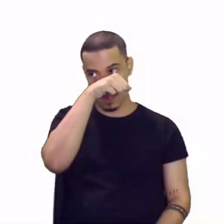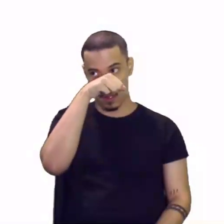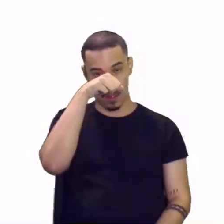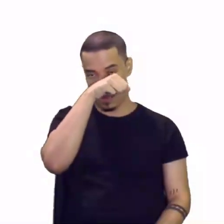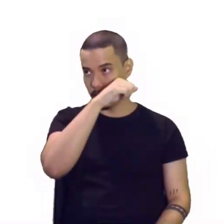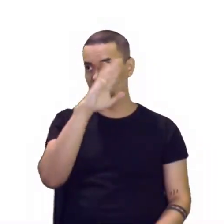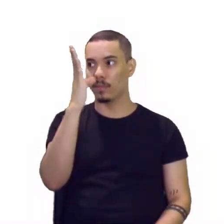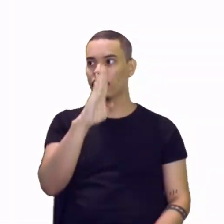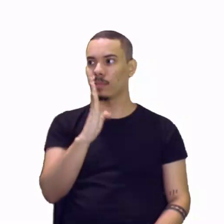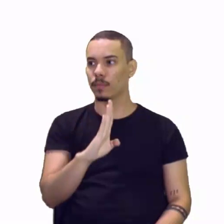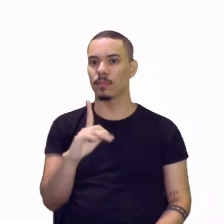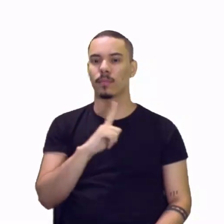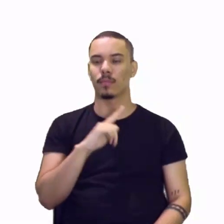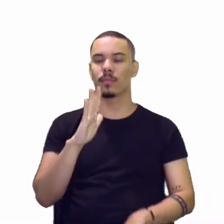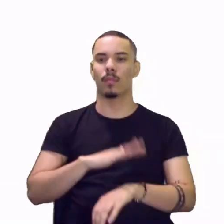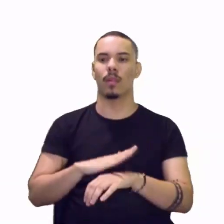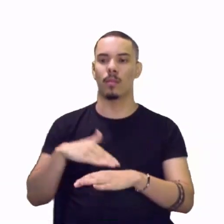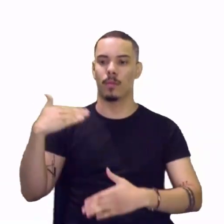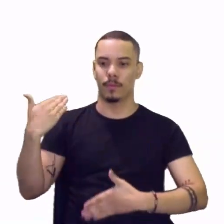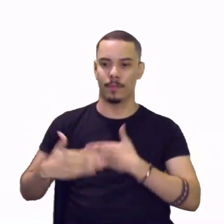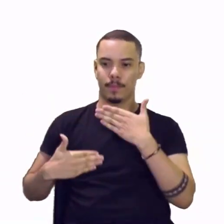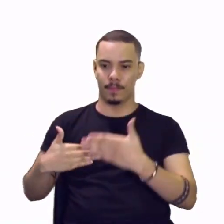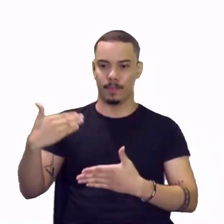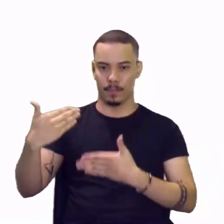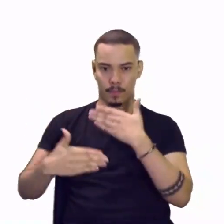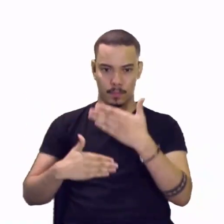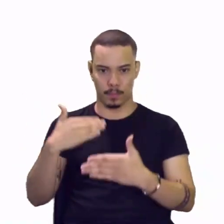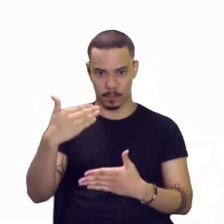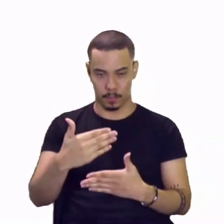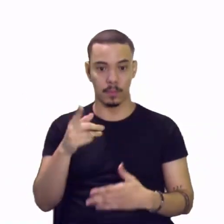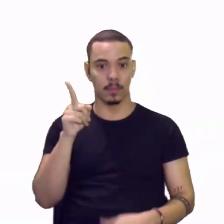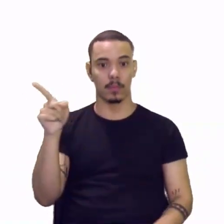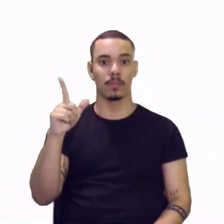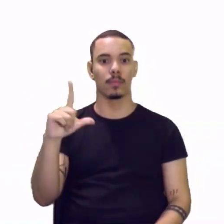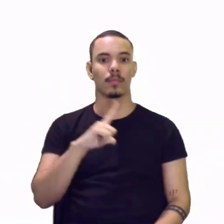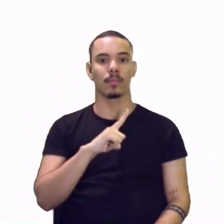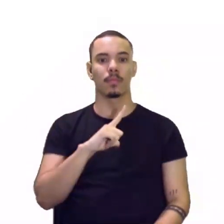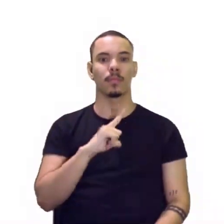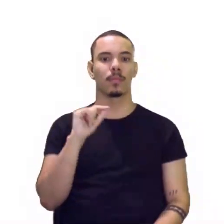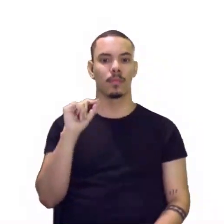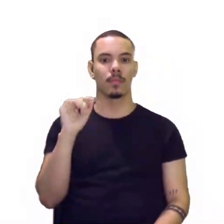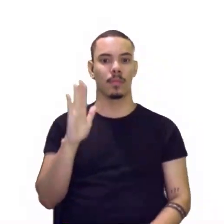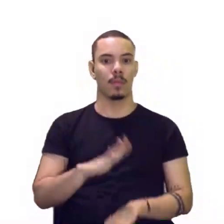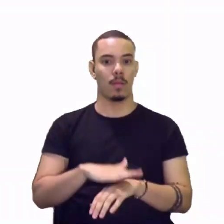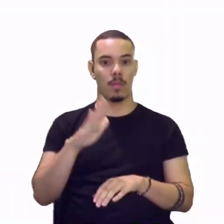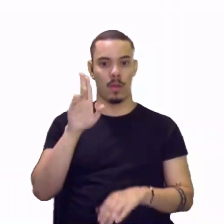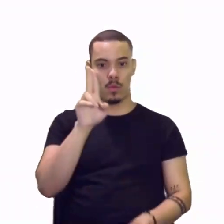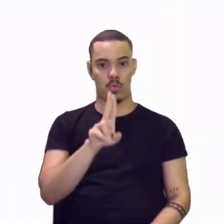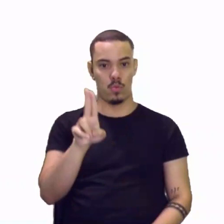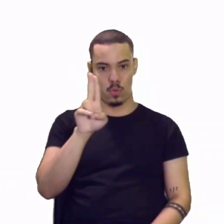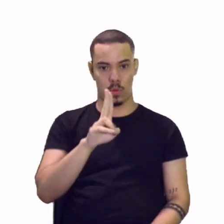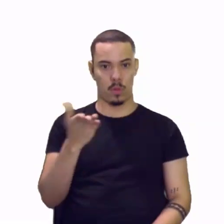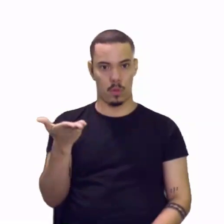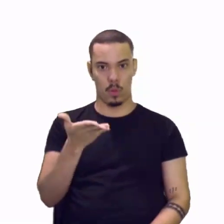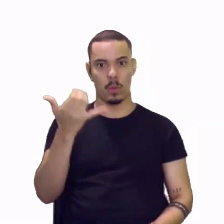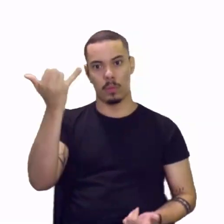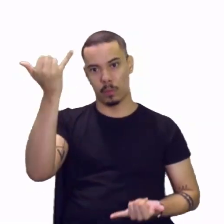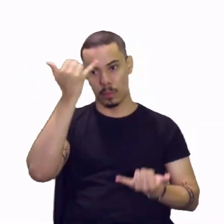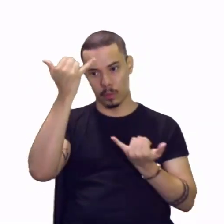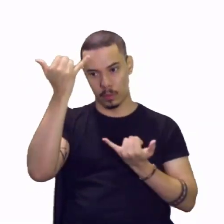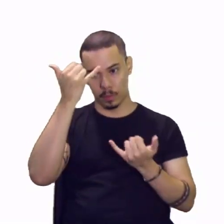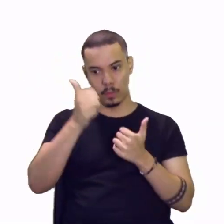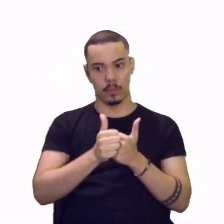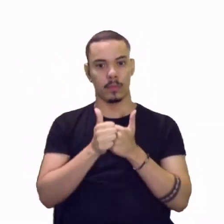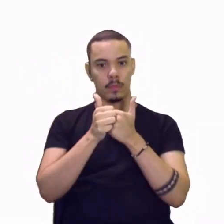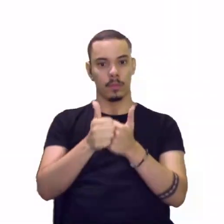várias regionalizações. E a gente tem aqui uma regionalização mais adotada aí do IBGE sobre